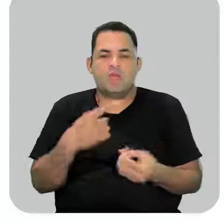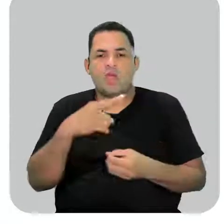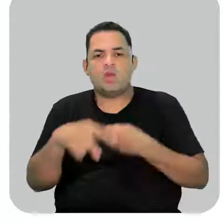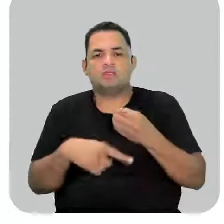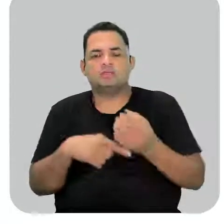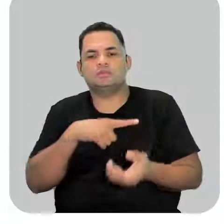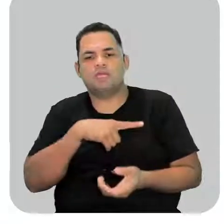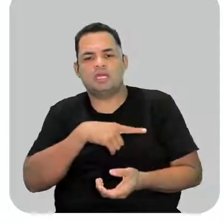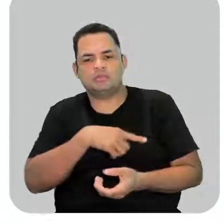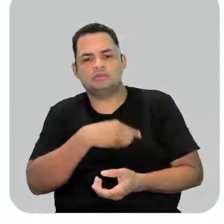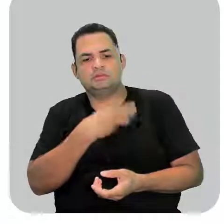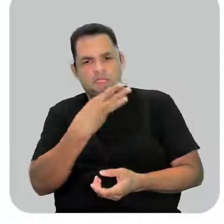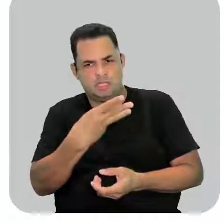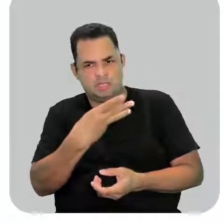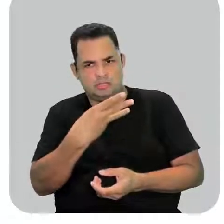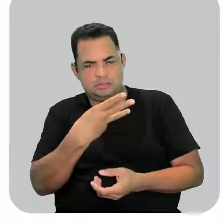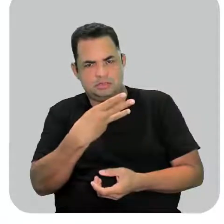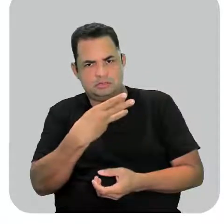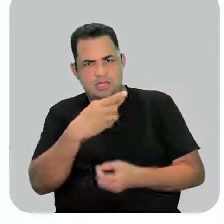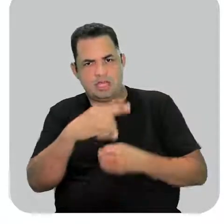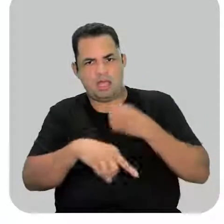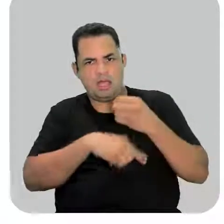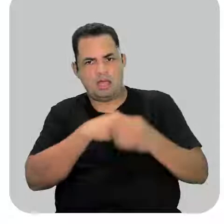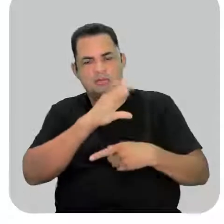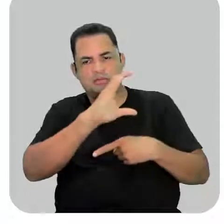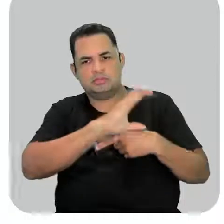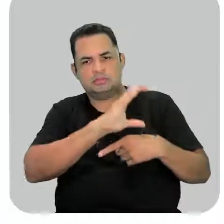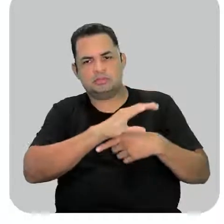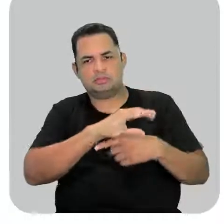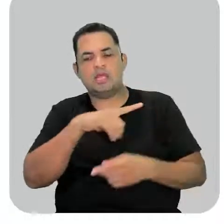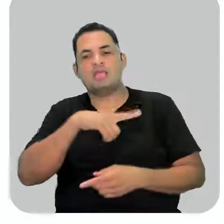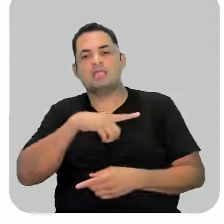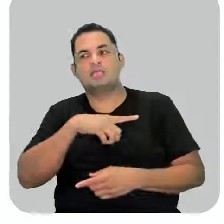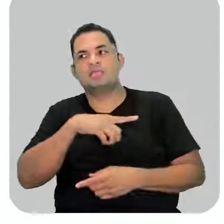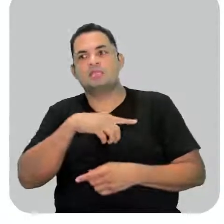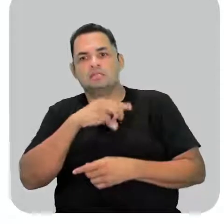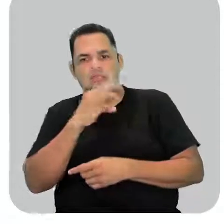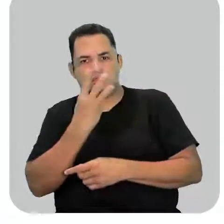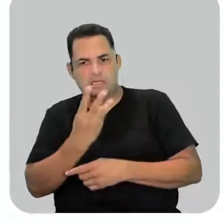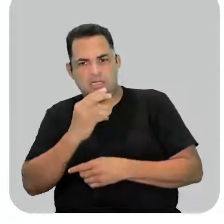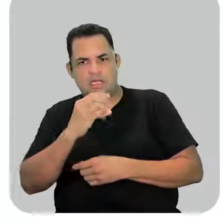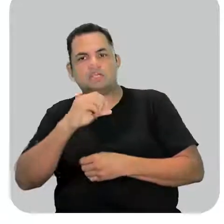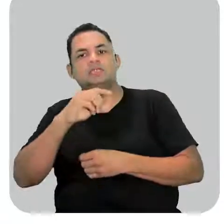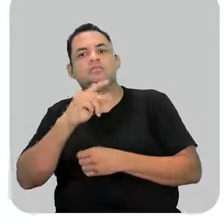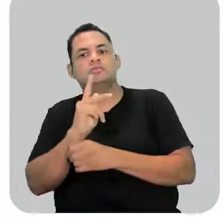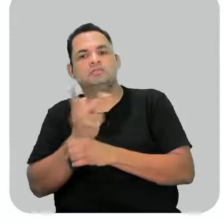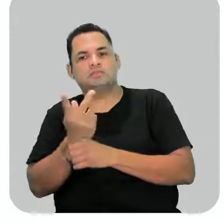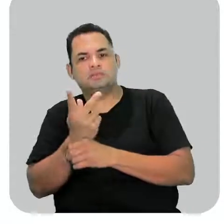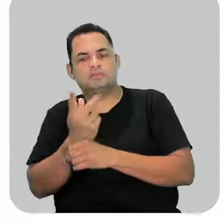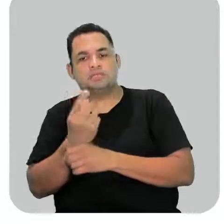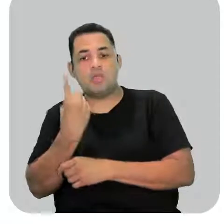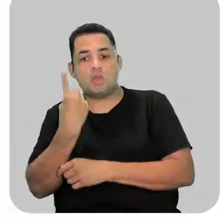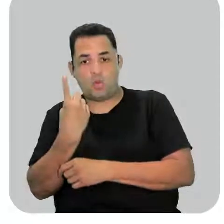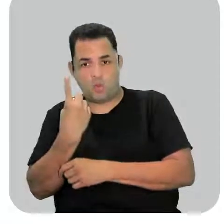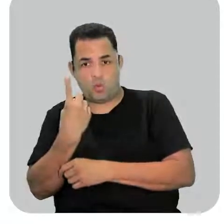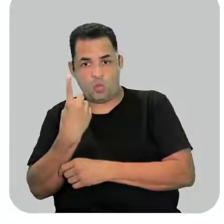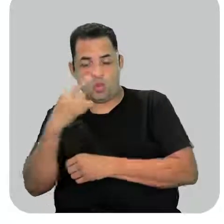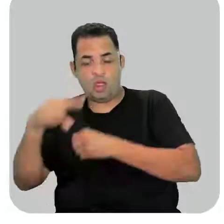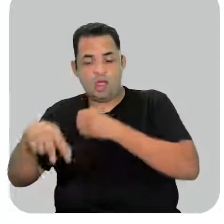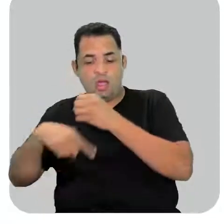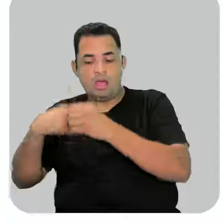3 átomos de carbono, 3 de hidrogênio e 1 de nitrogênio. E aí ele quer que